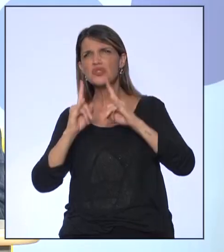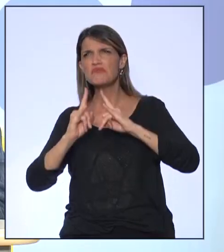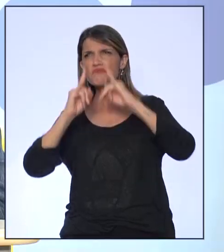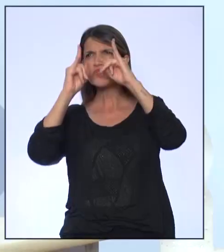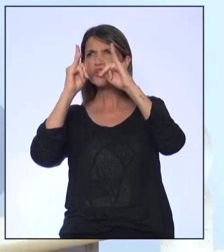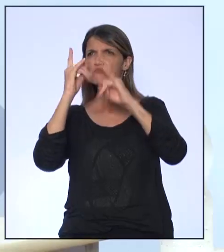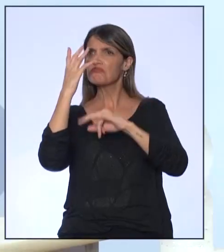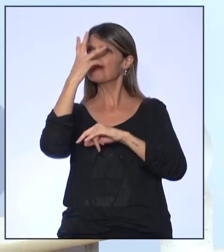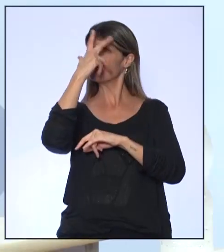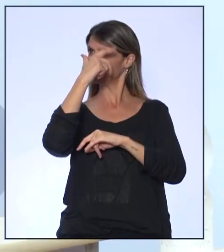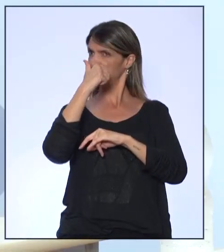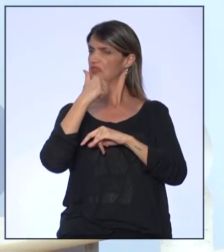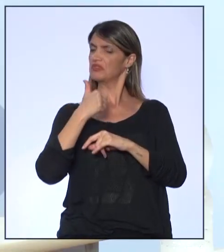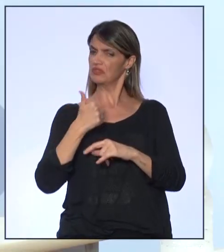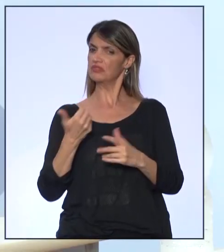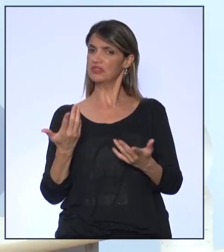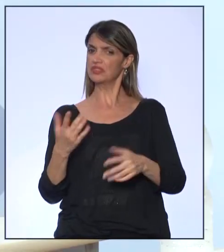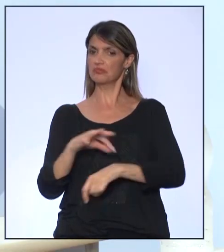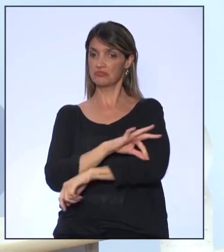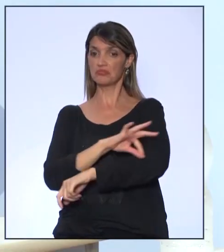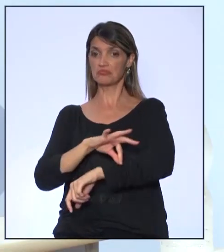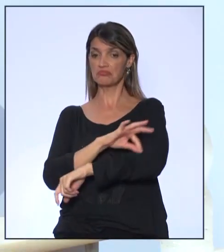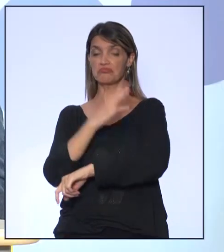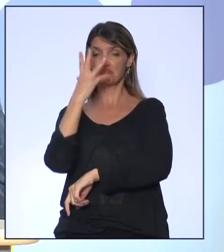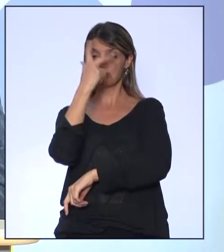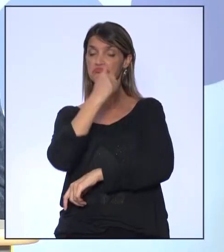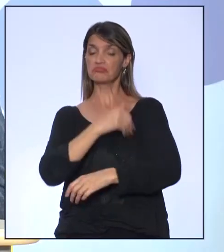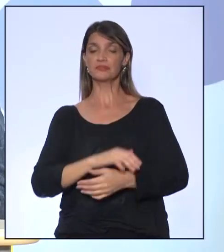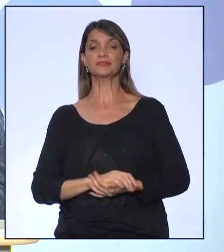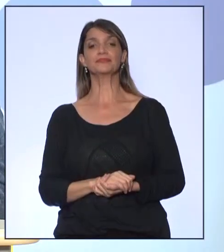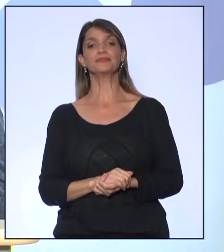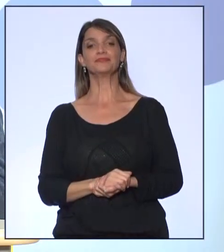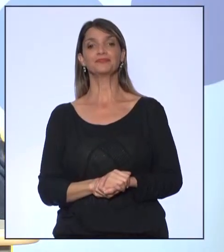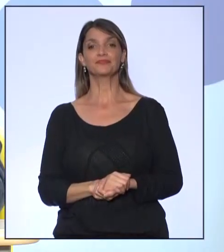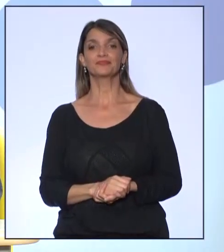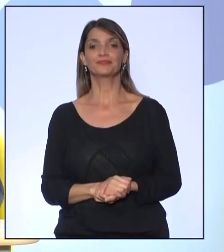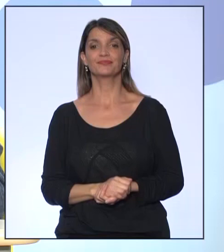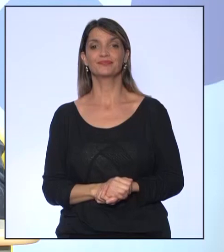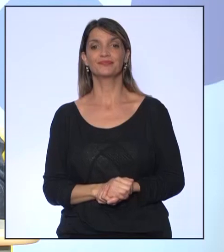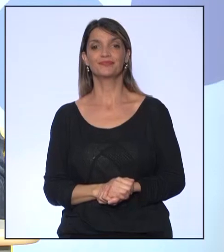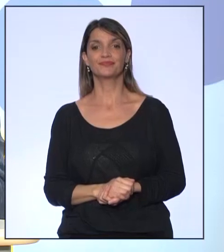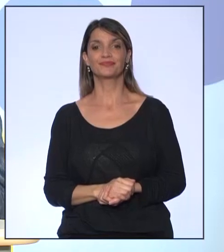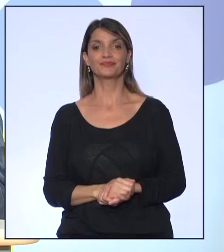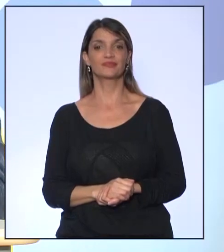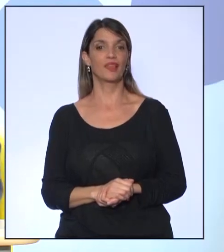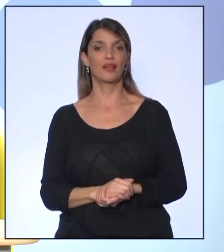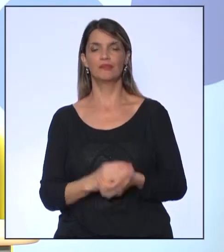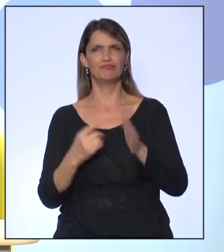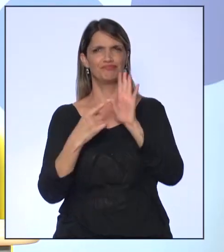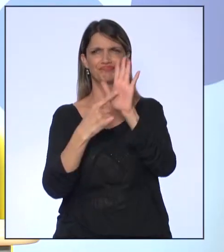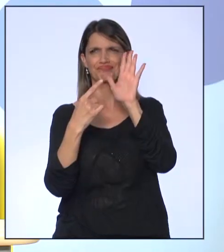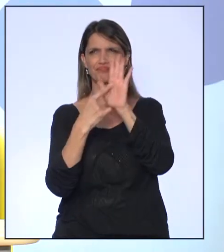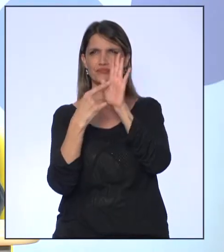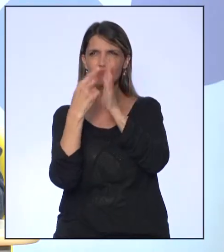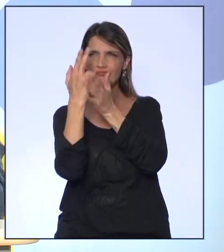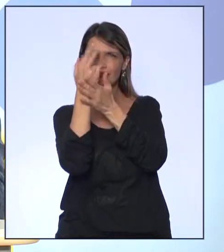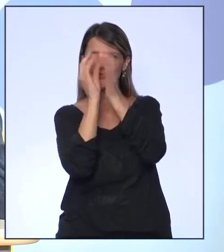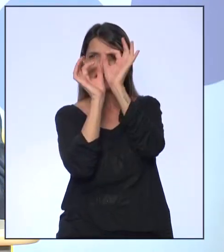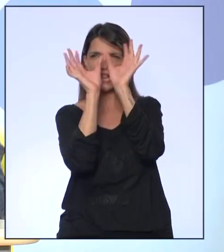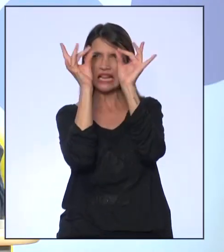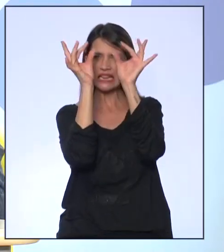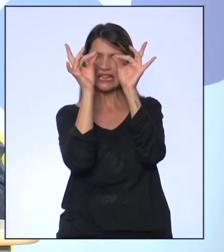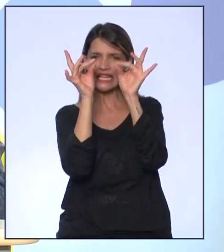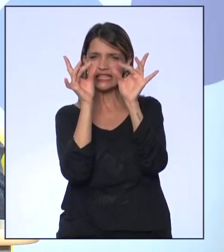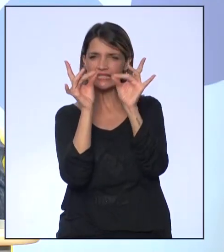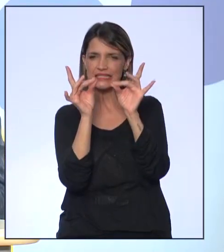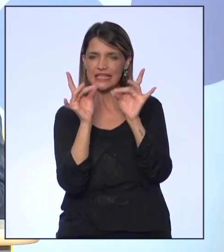extremamente bonitos, professora. Acredito. Né? Como mostram, né, todo um rebuscamento, né,